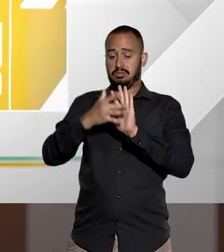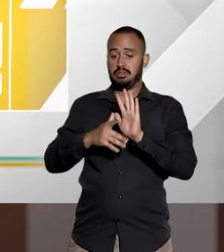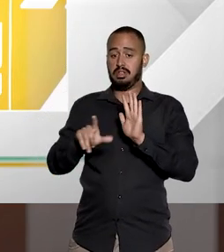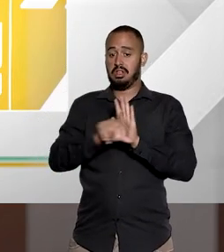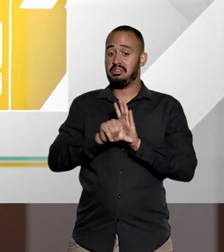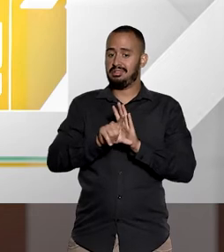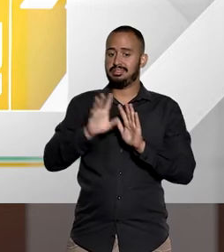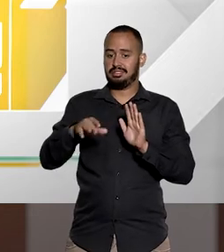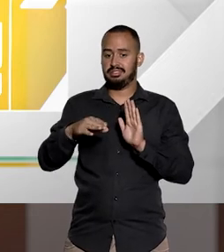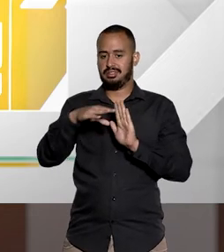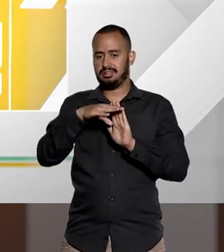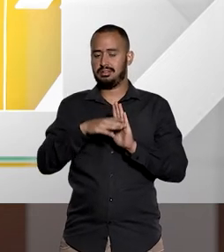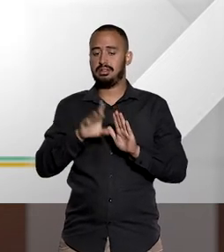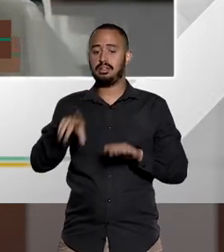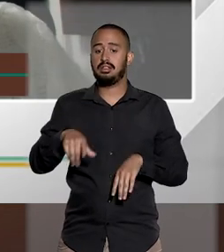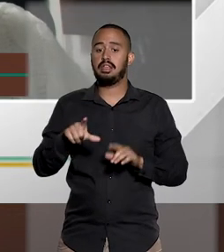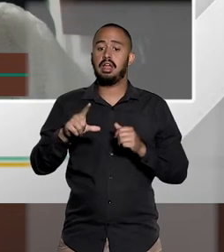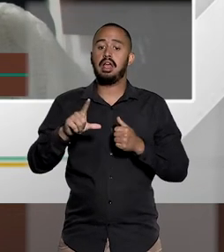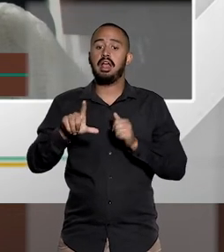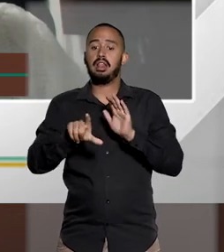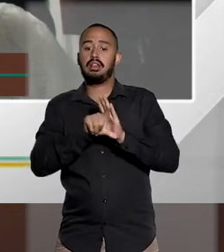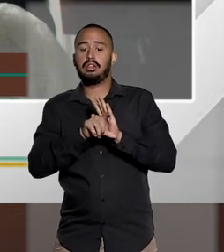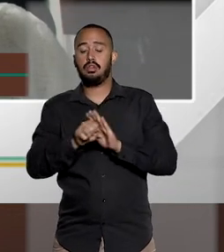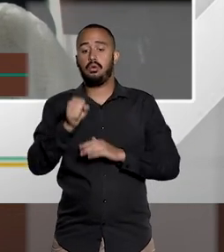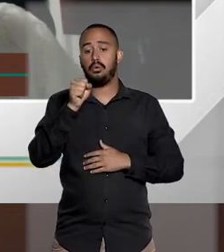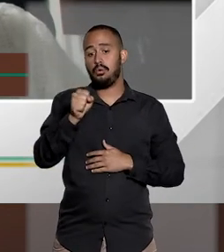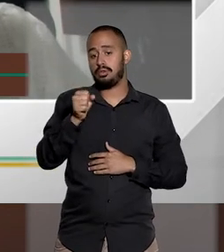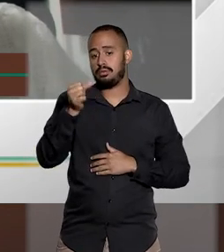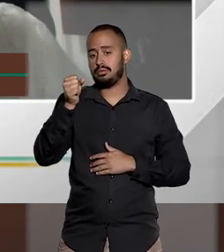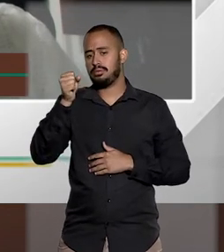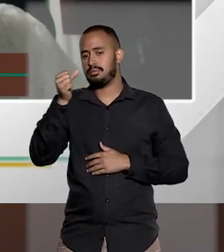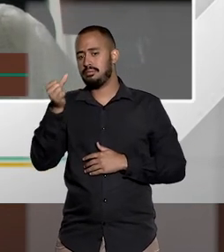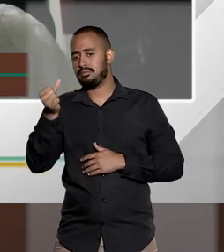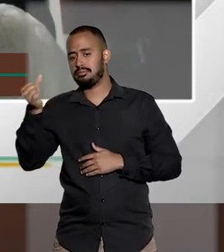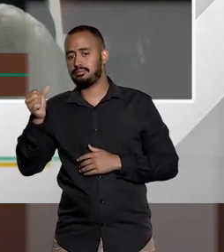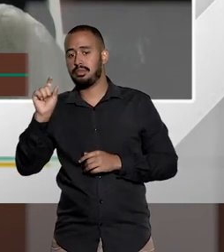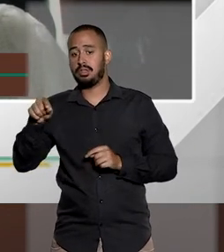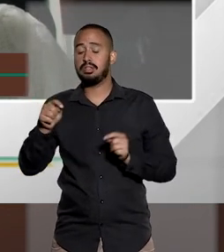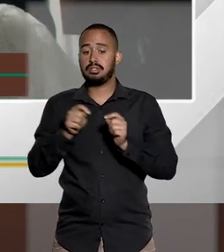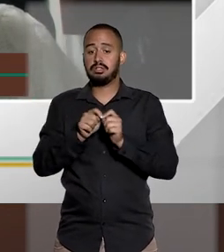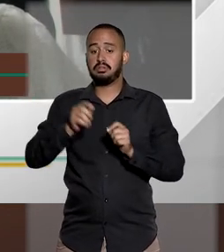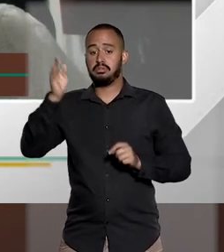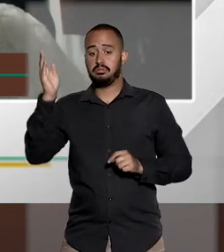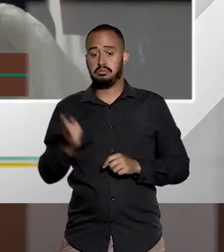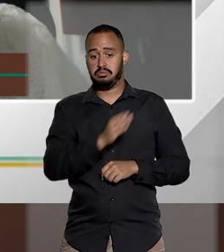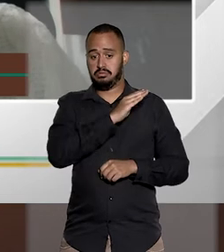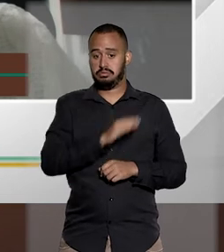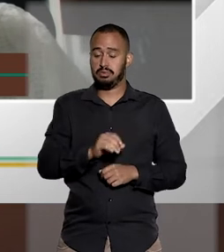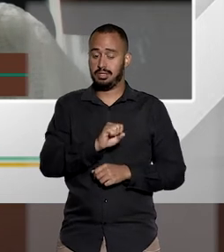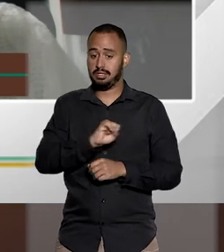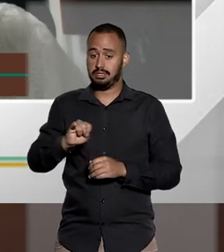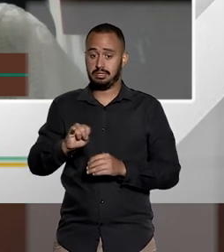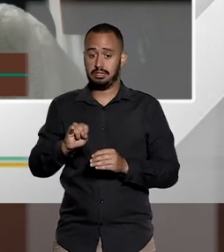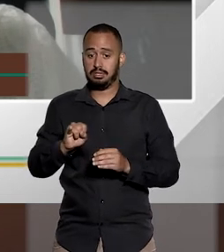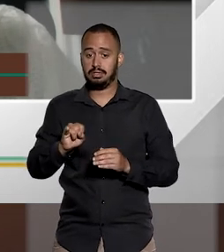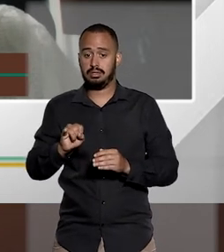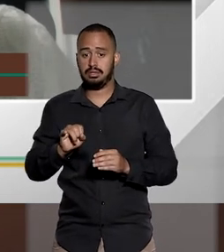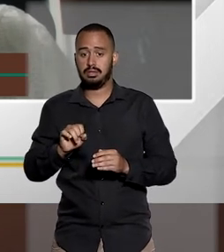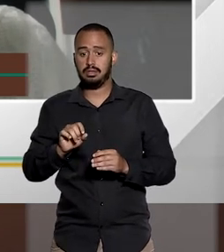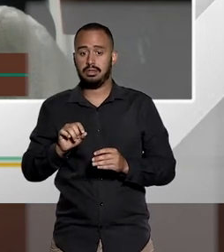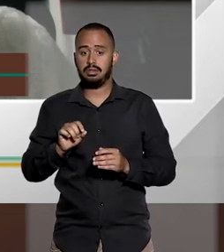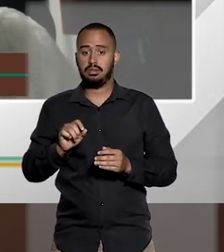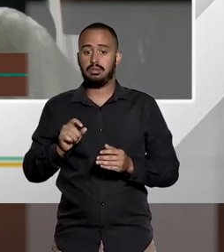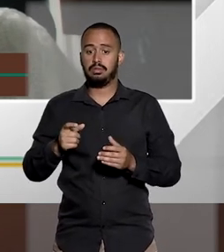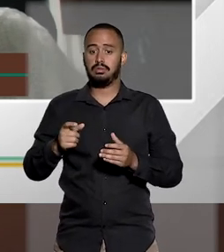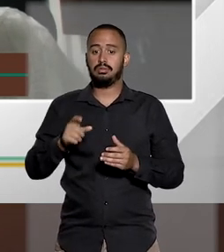nova. Na lei 8666 é prevista a suspensão, a possibilidade do contratado suspender a